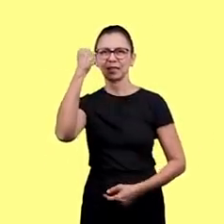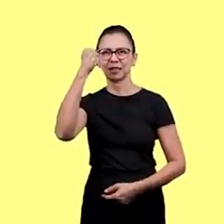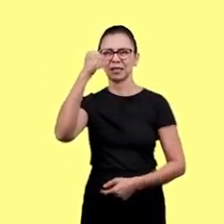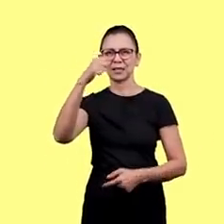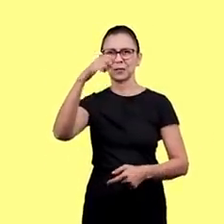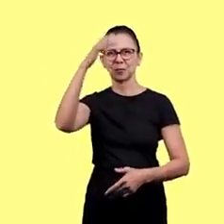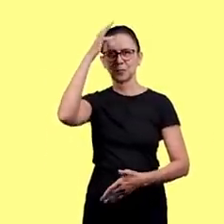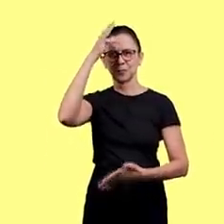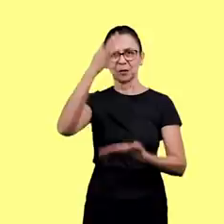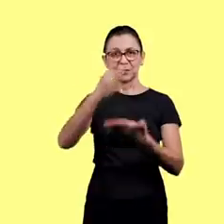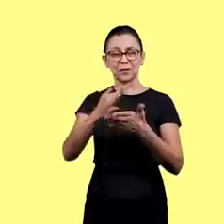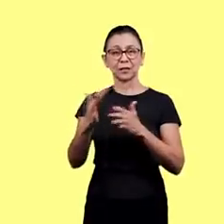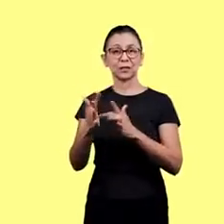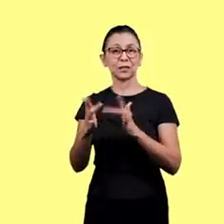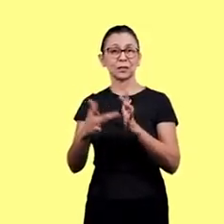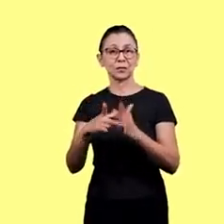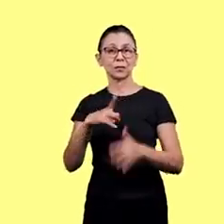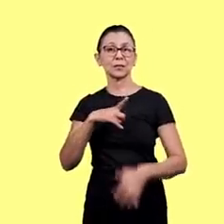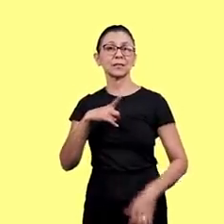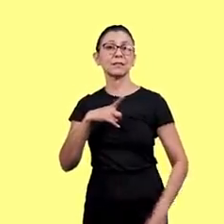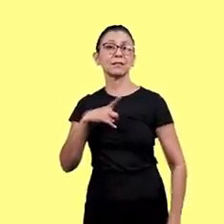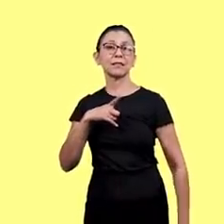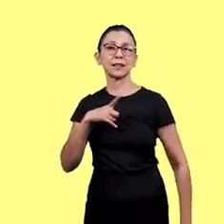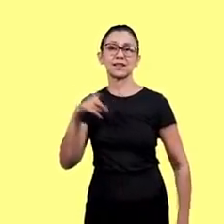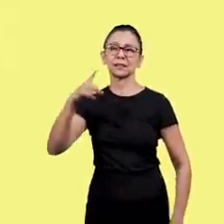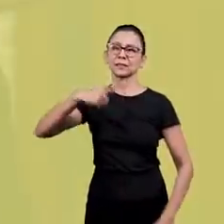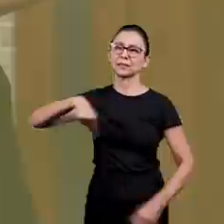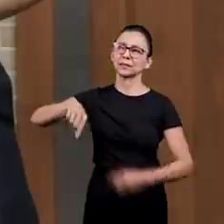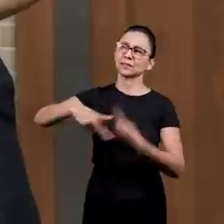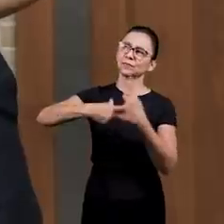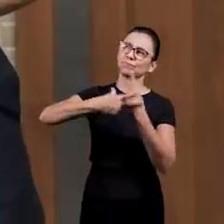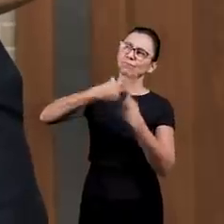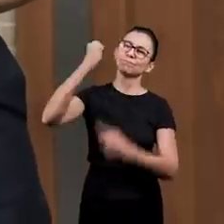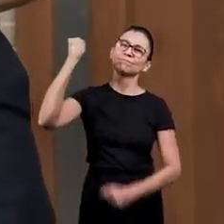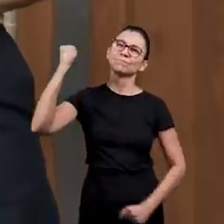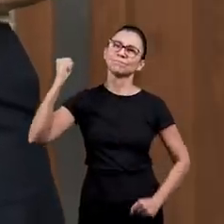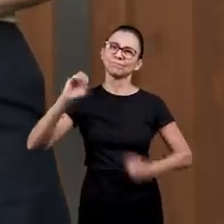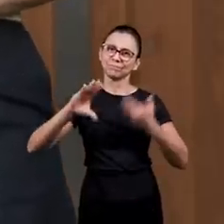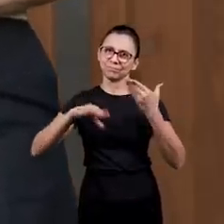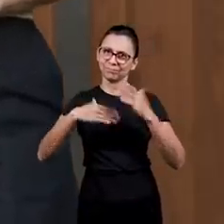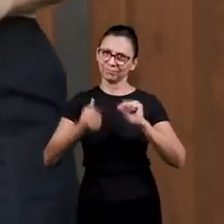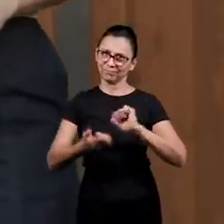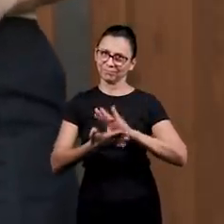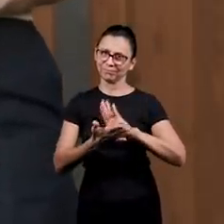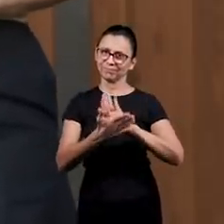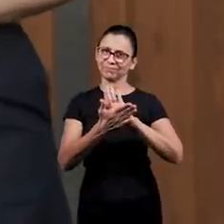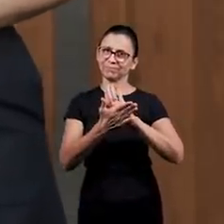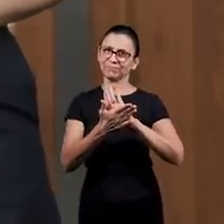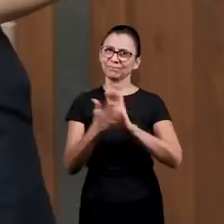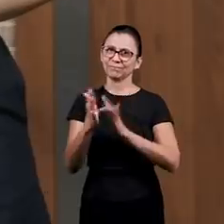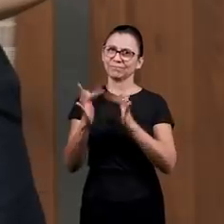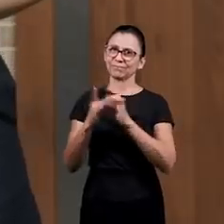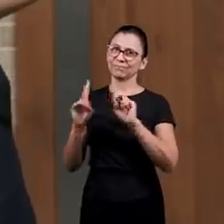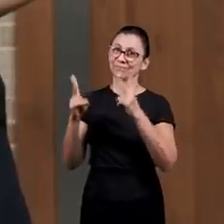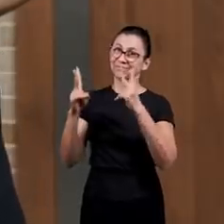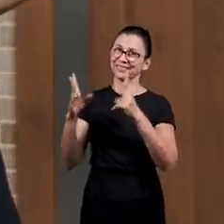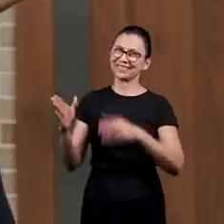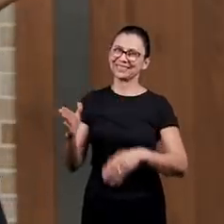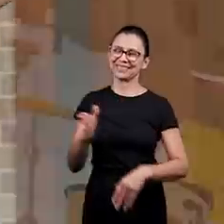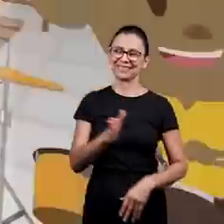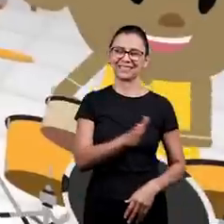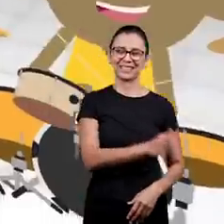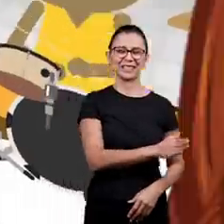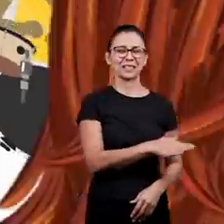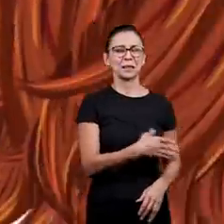em Jesus. E com Jesus nós somos vencedores. Vamos cantar o louvor "Jesus é a nossa